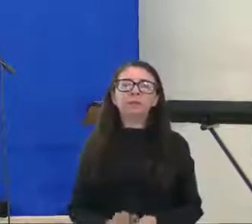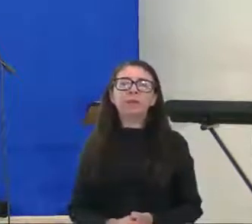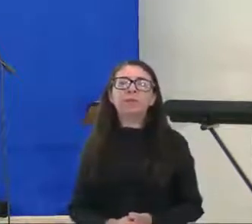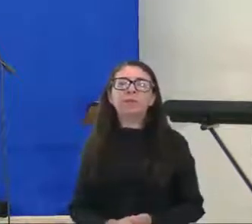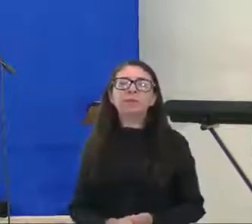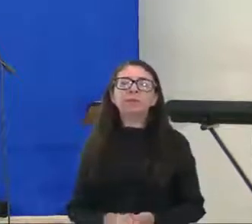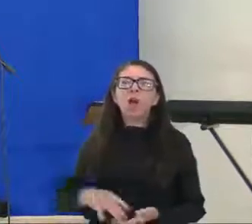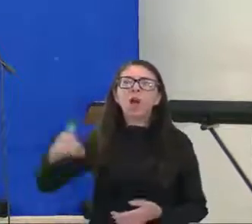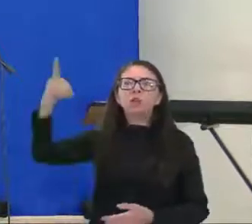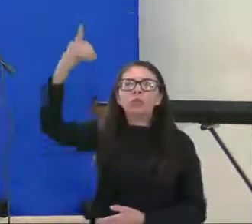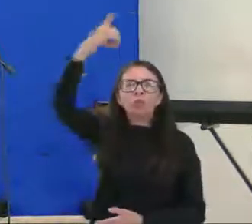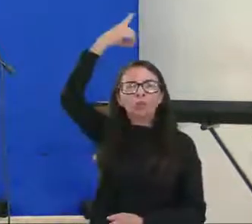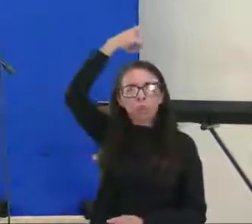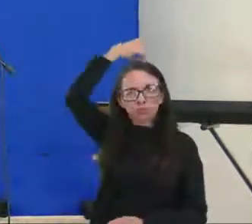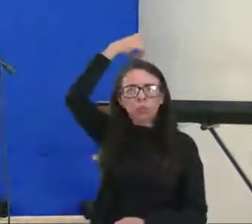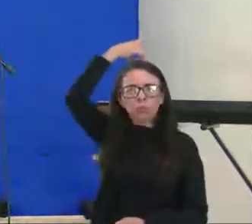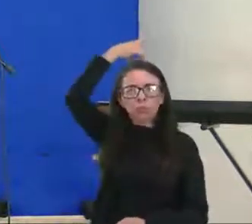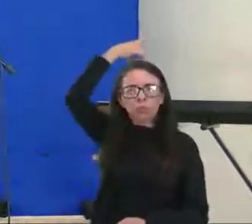Ele dava a si mesmo.